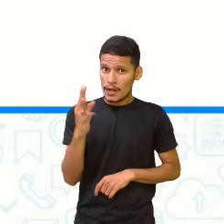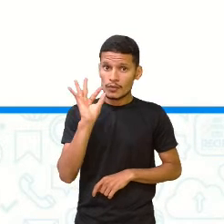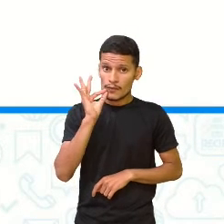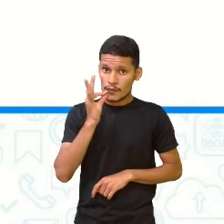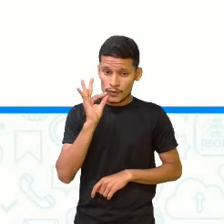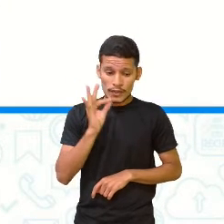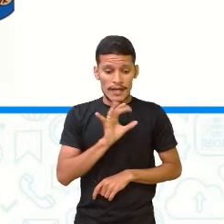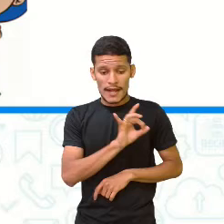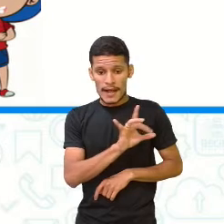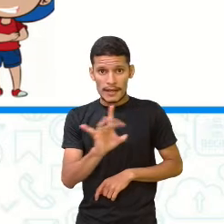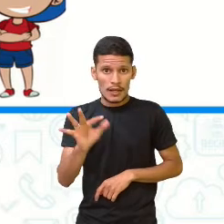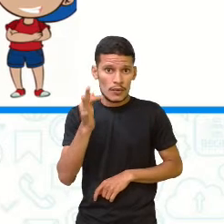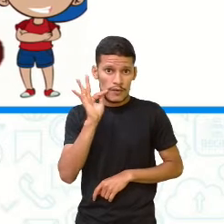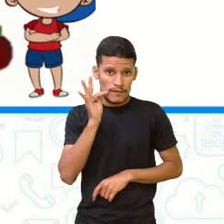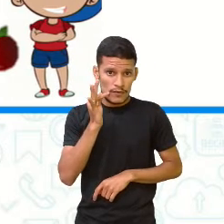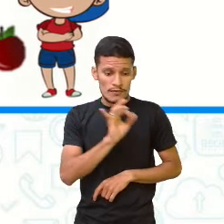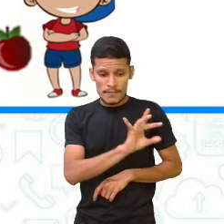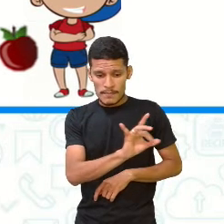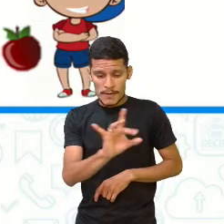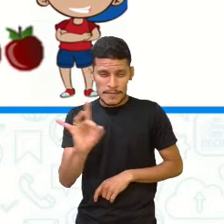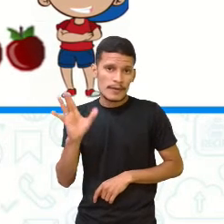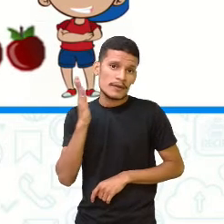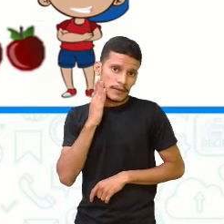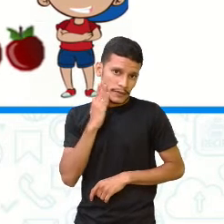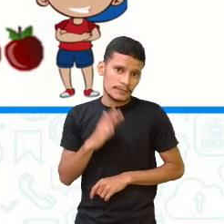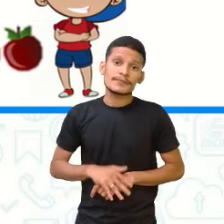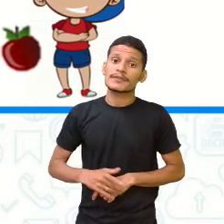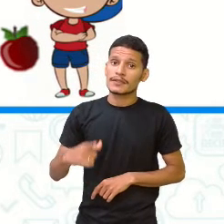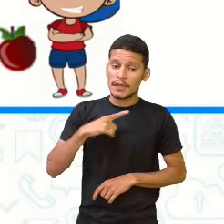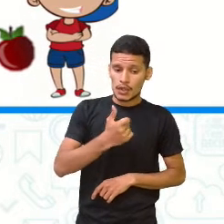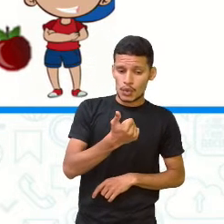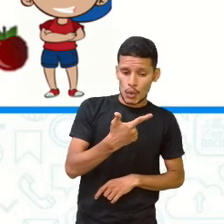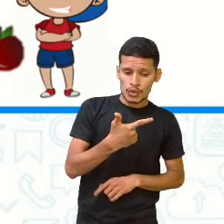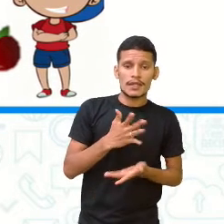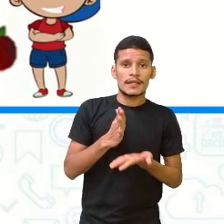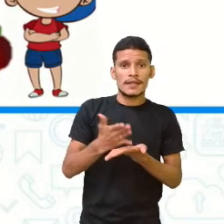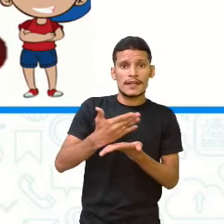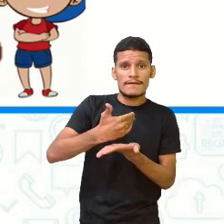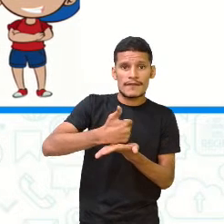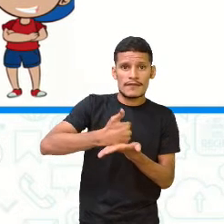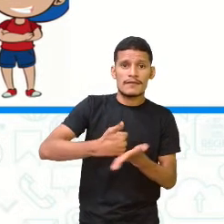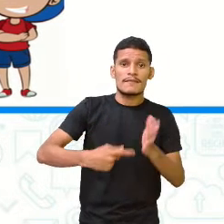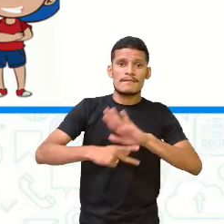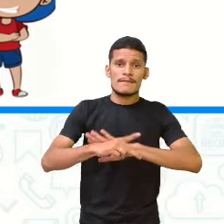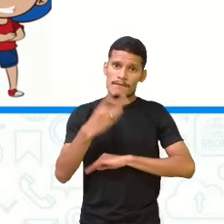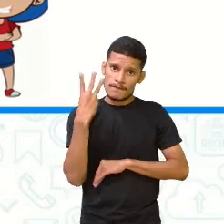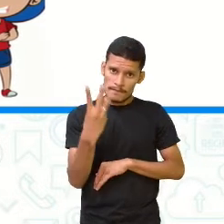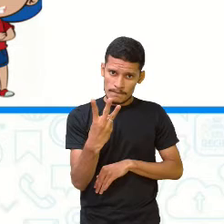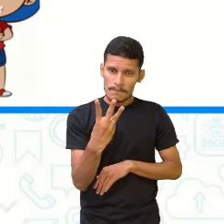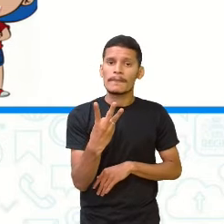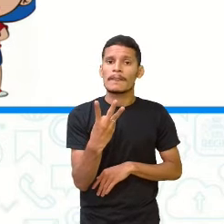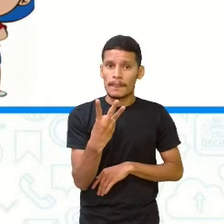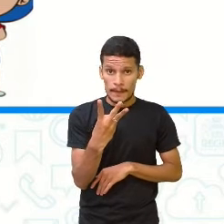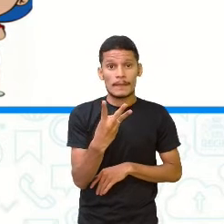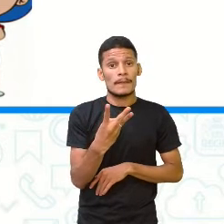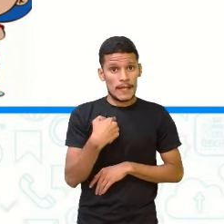4 frutas para cada, exatamente. Eu vou ter 12 e vou dividir por 3. Vou